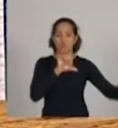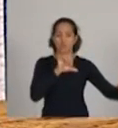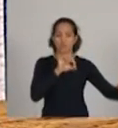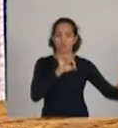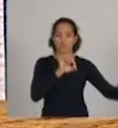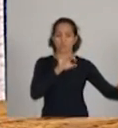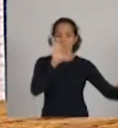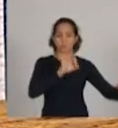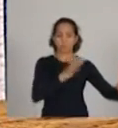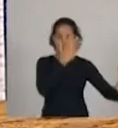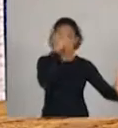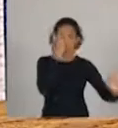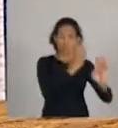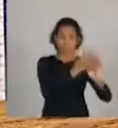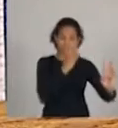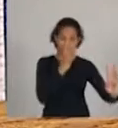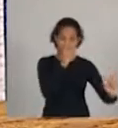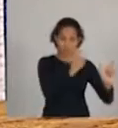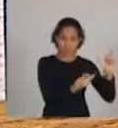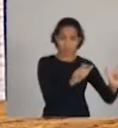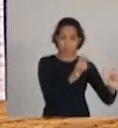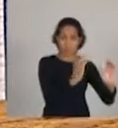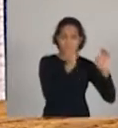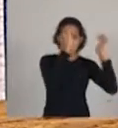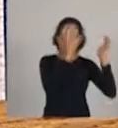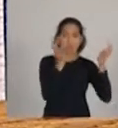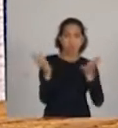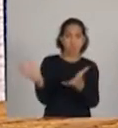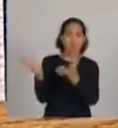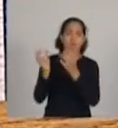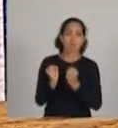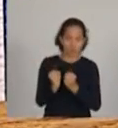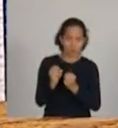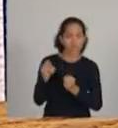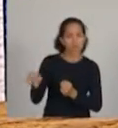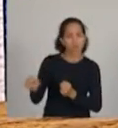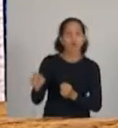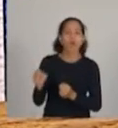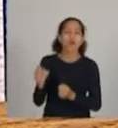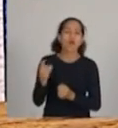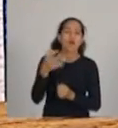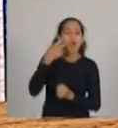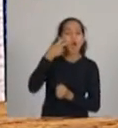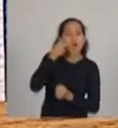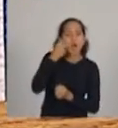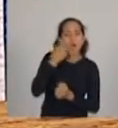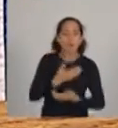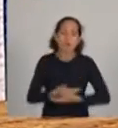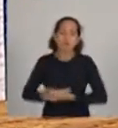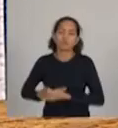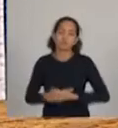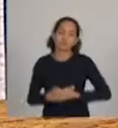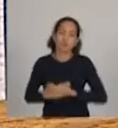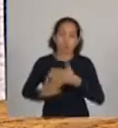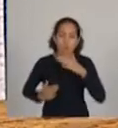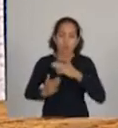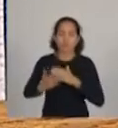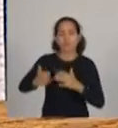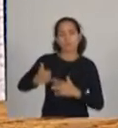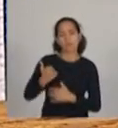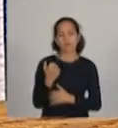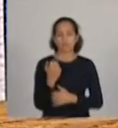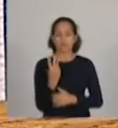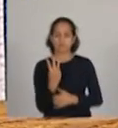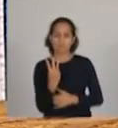93% dessas pessoas querem adotar crianças bem novinhas, até, no máximo, 3 a